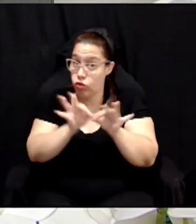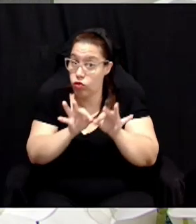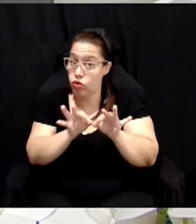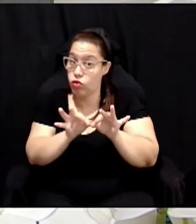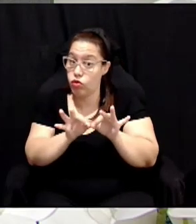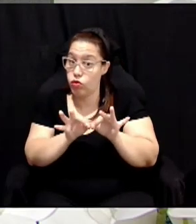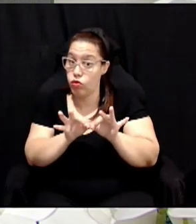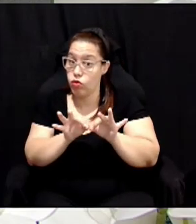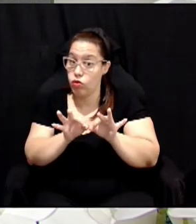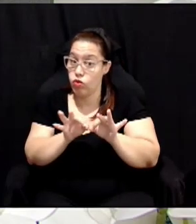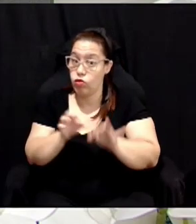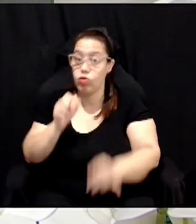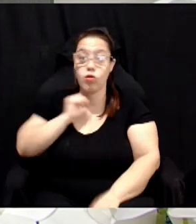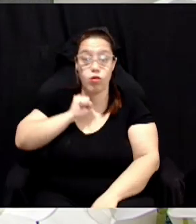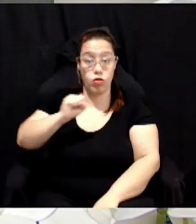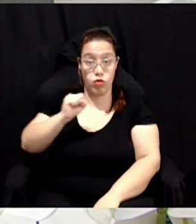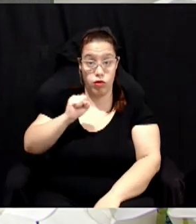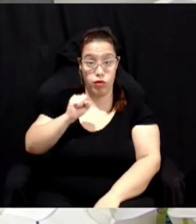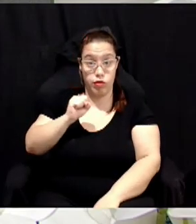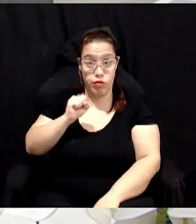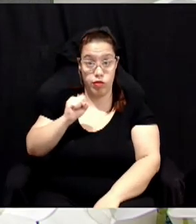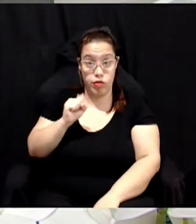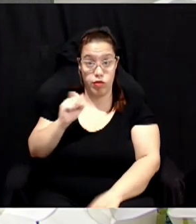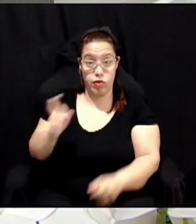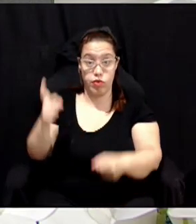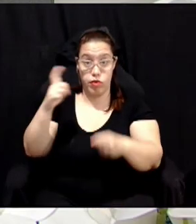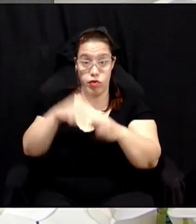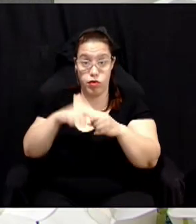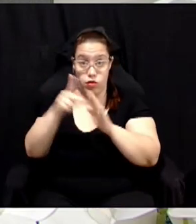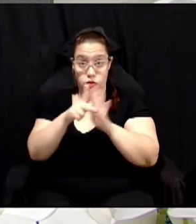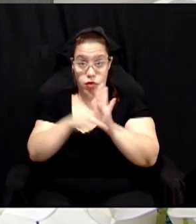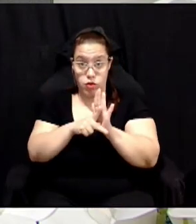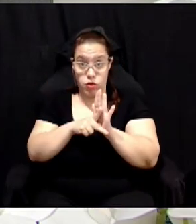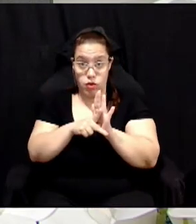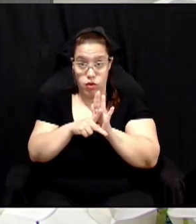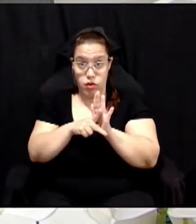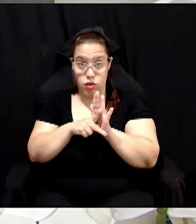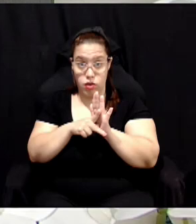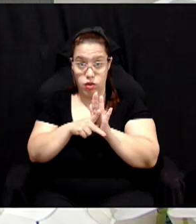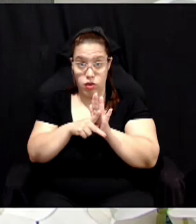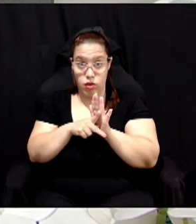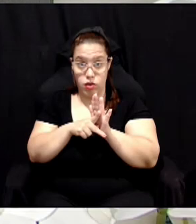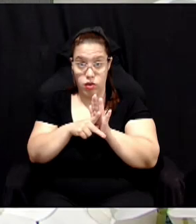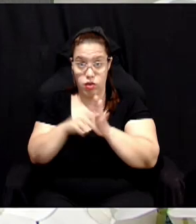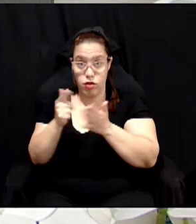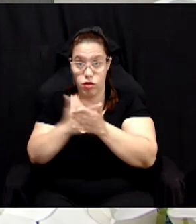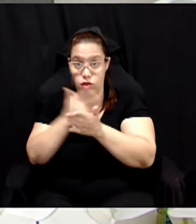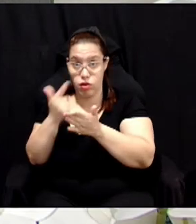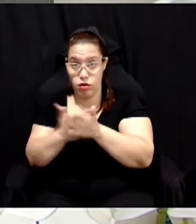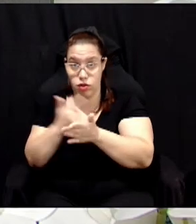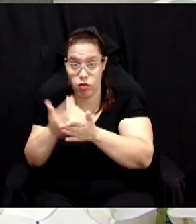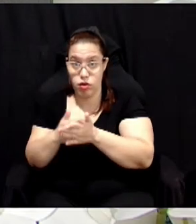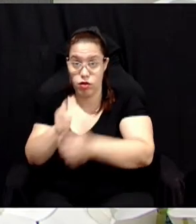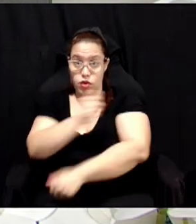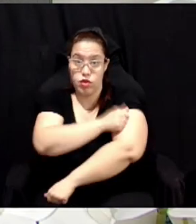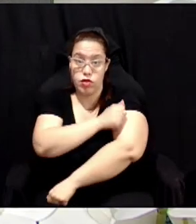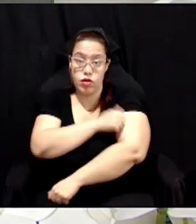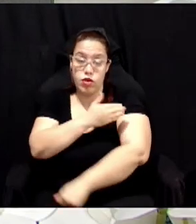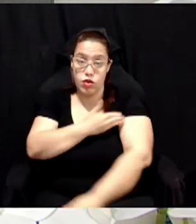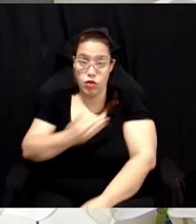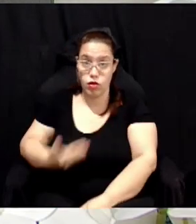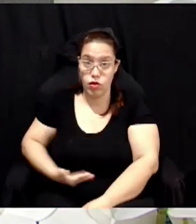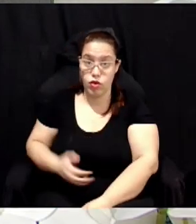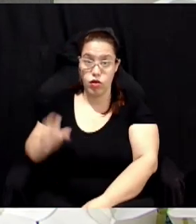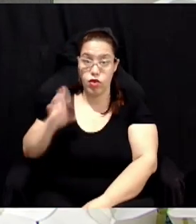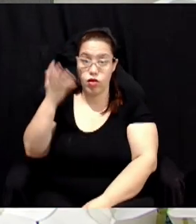em abril, nós vamos ter a retomada do projeto Cria Unicamp, que são as obras literárias para estudantes de escola pública. Acontece aqui aos